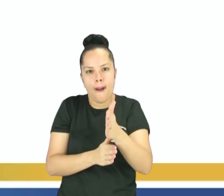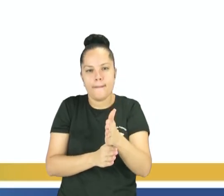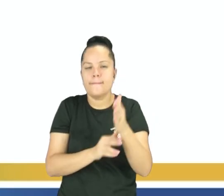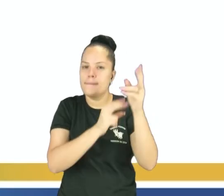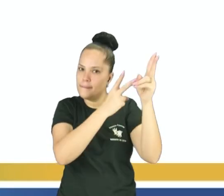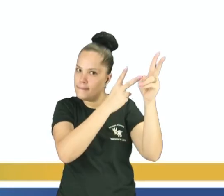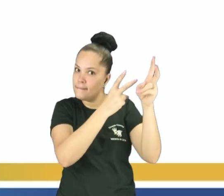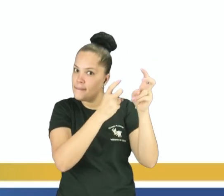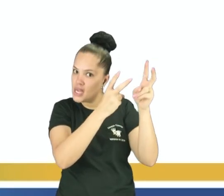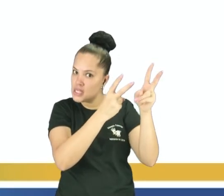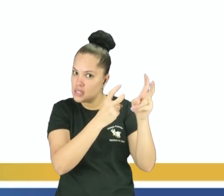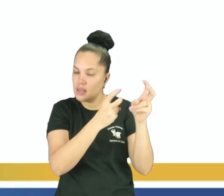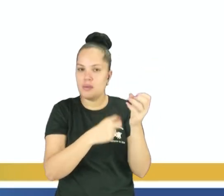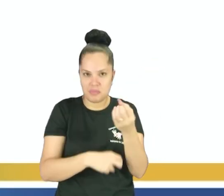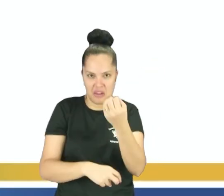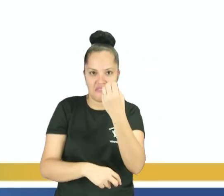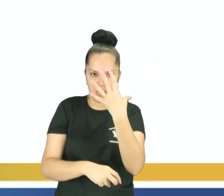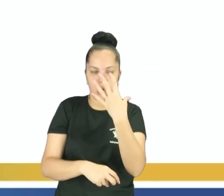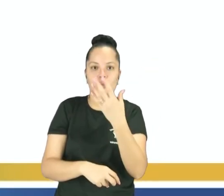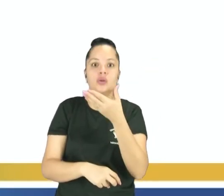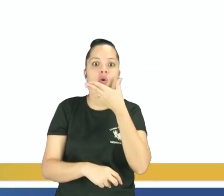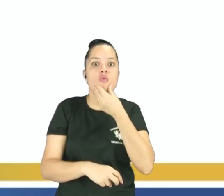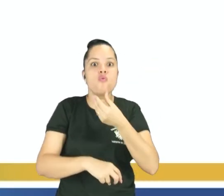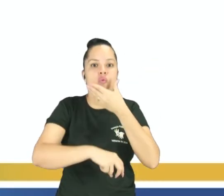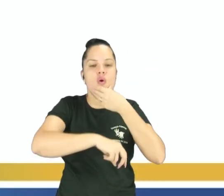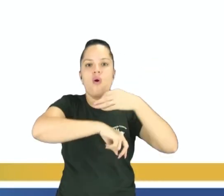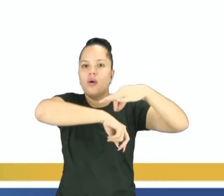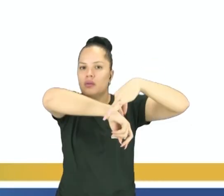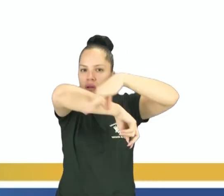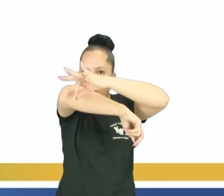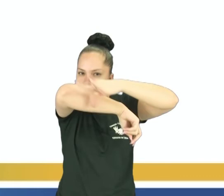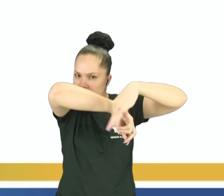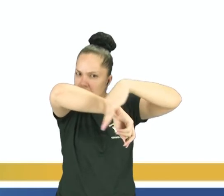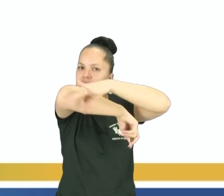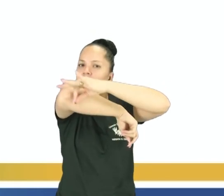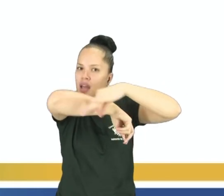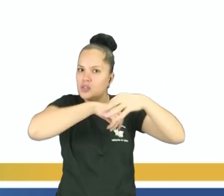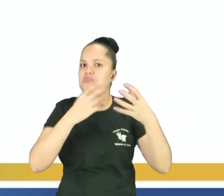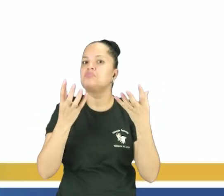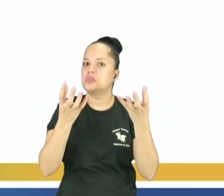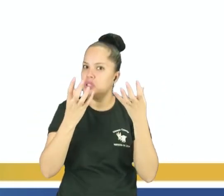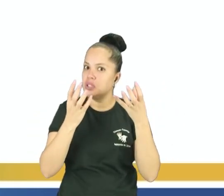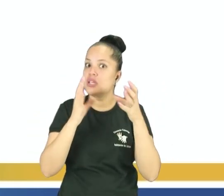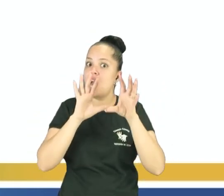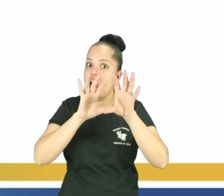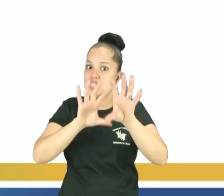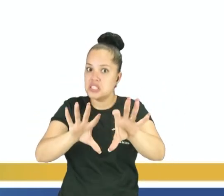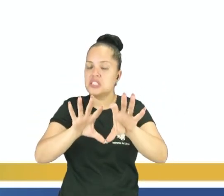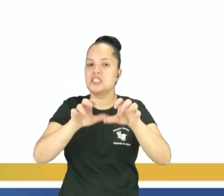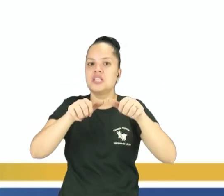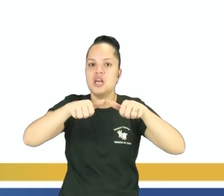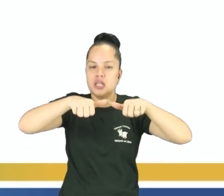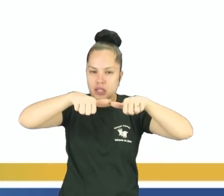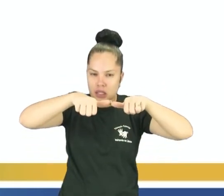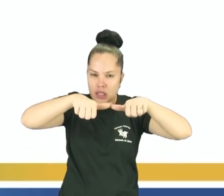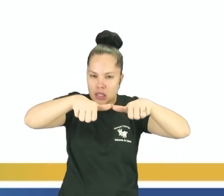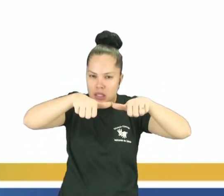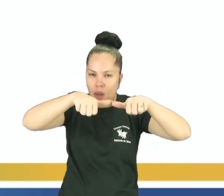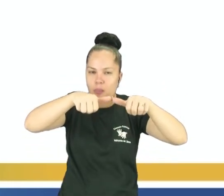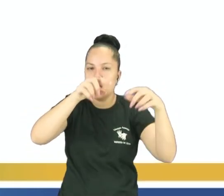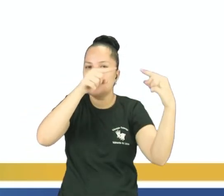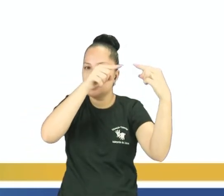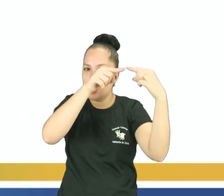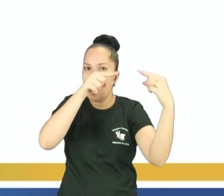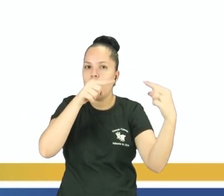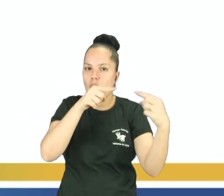aqui, o arquiteto, ele fez questão de deixar ela simétrica. Tudo em relação à mesquita, ó, o que está desse